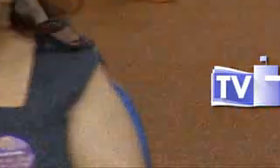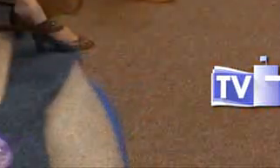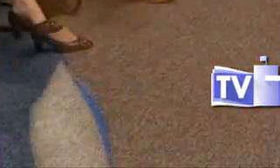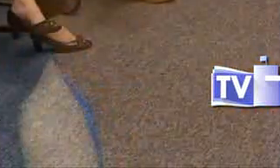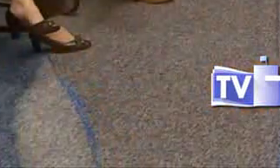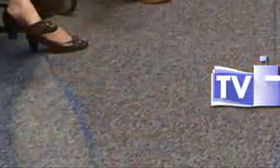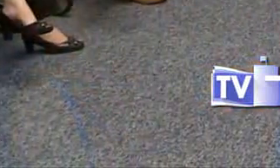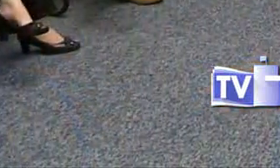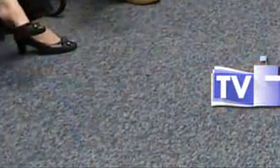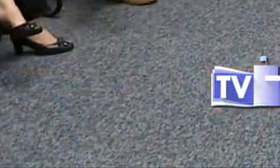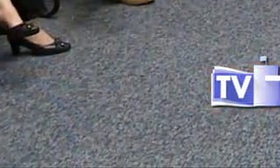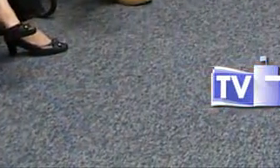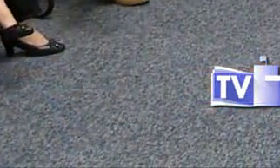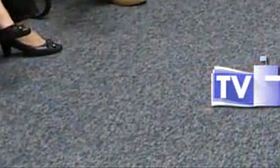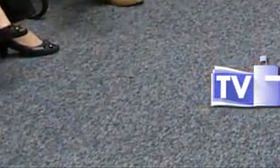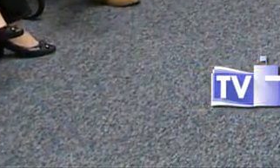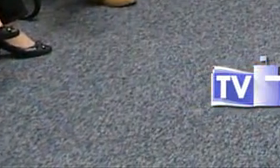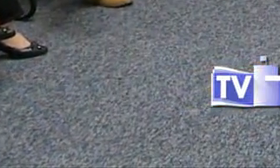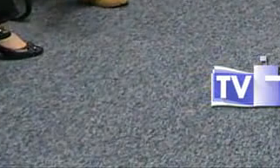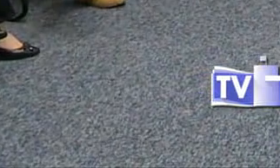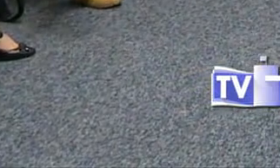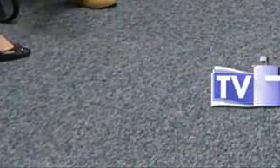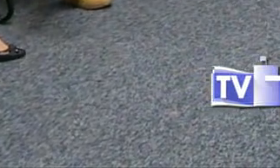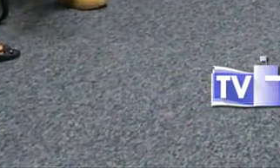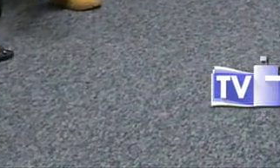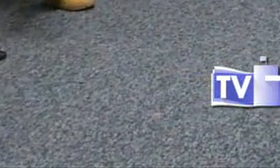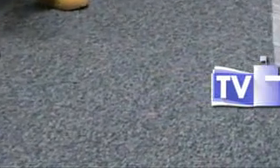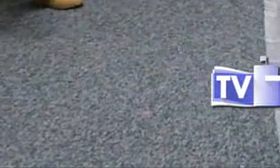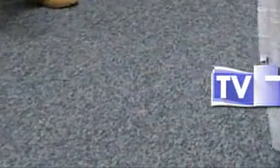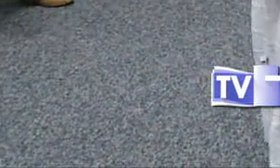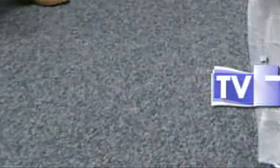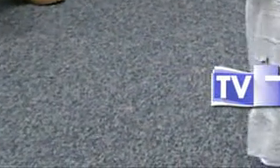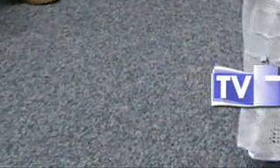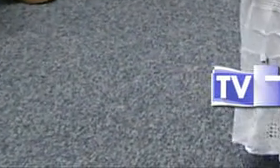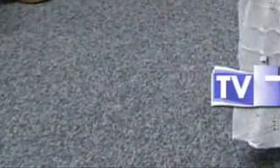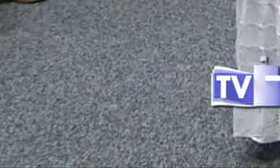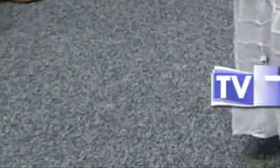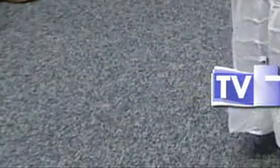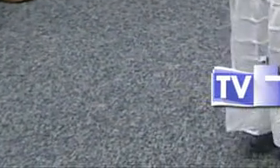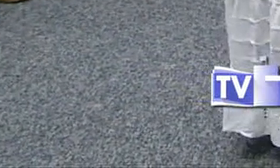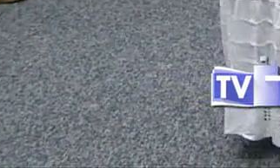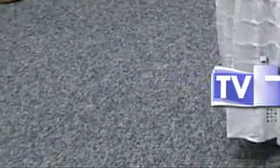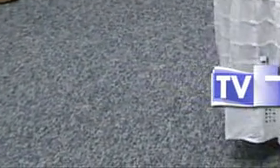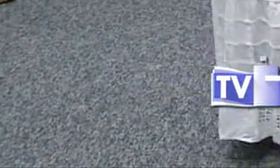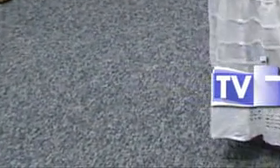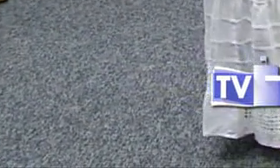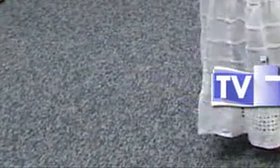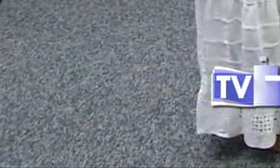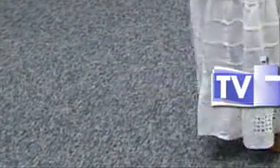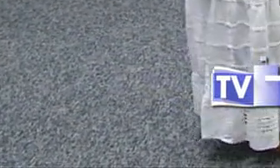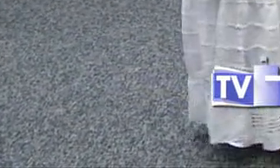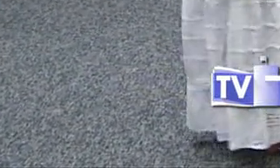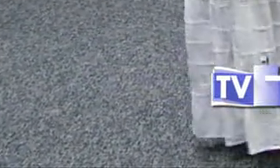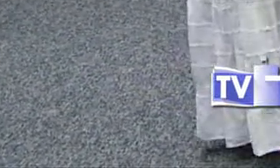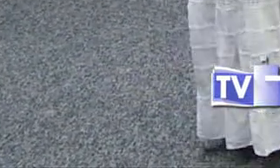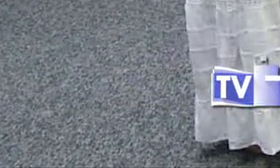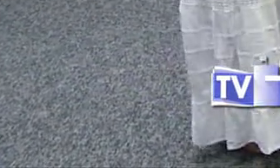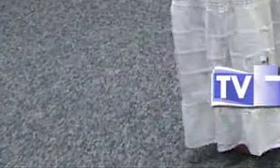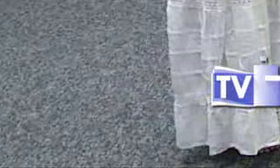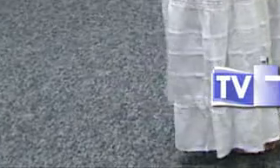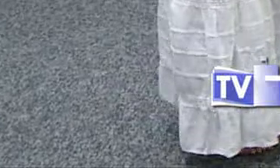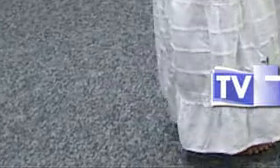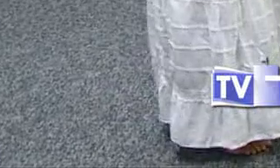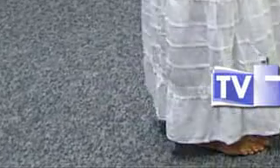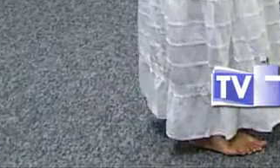mulher negra, eu acredito muito nesse campo. Eu gostaria que